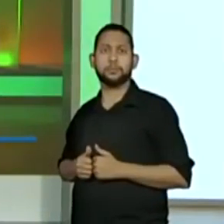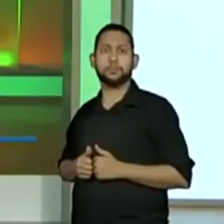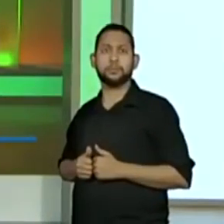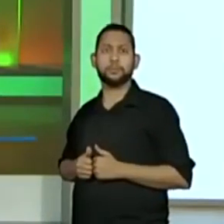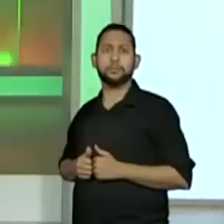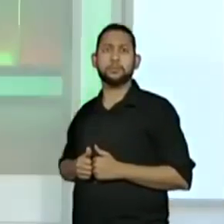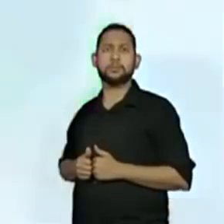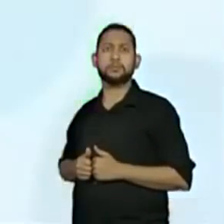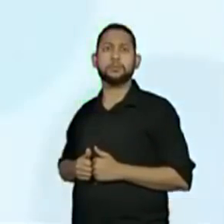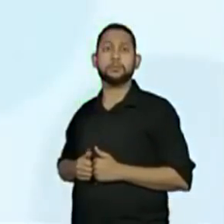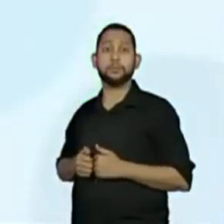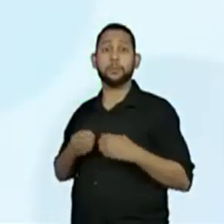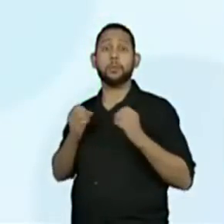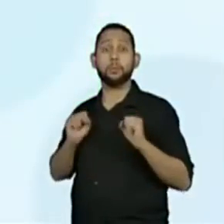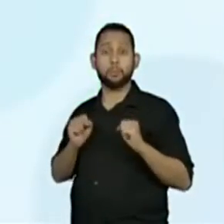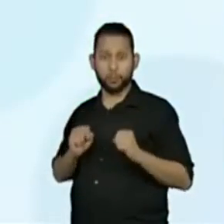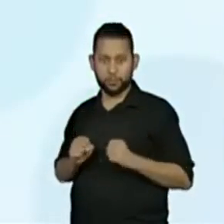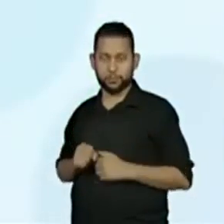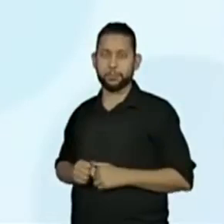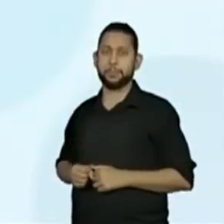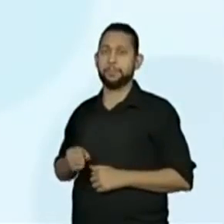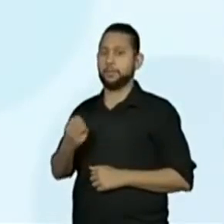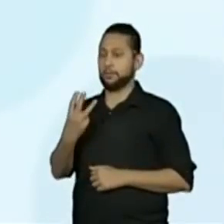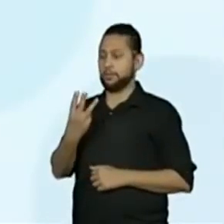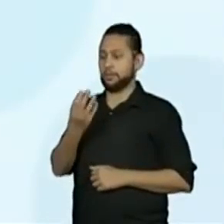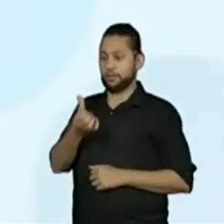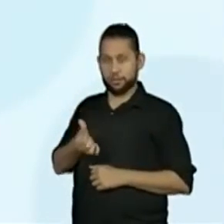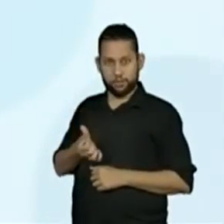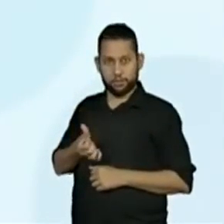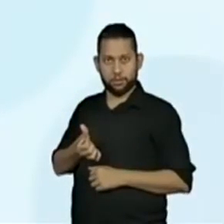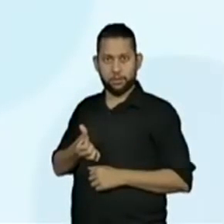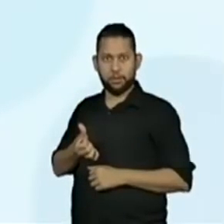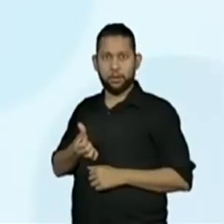bom então eu posso fazer 36